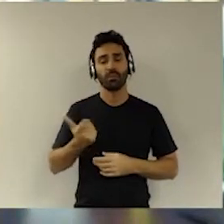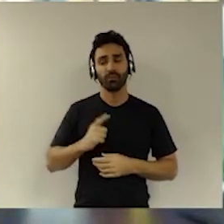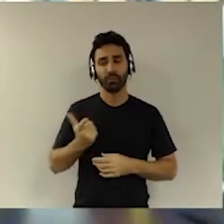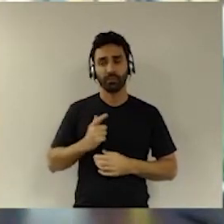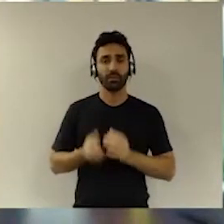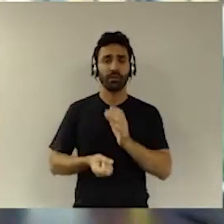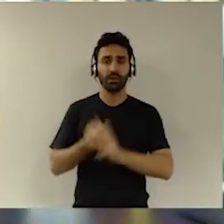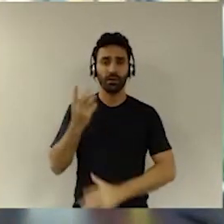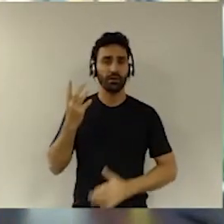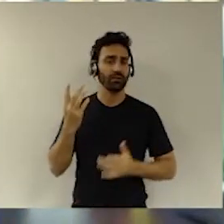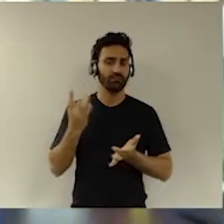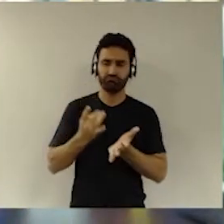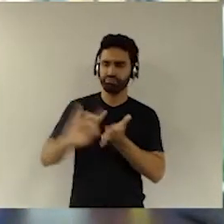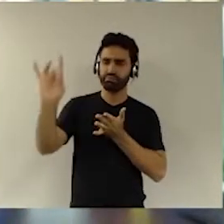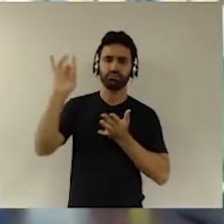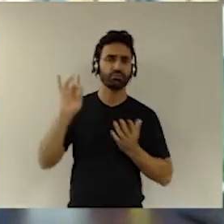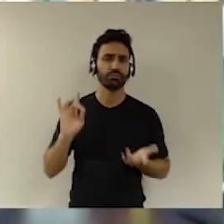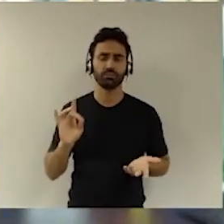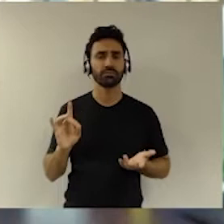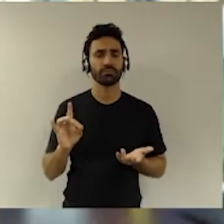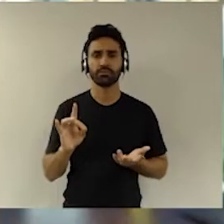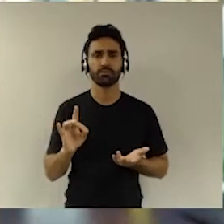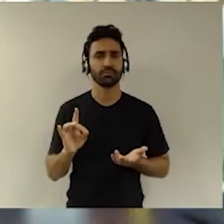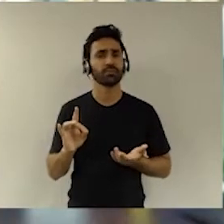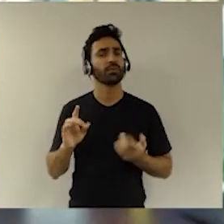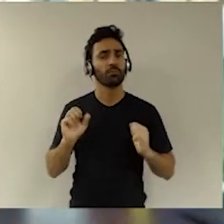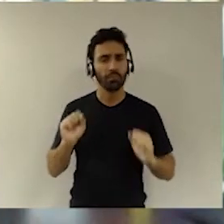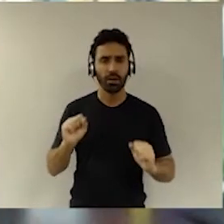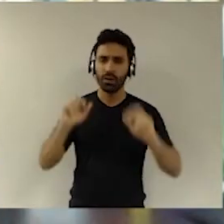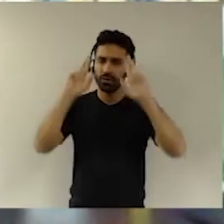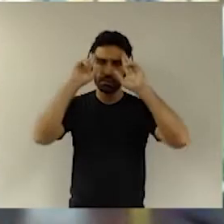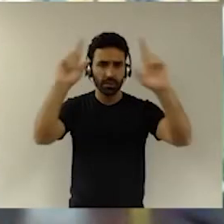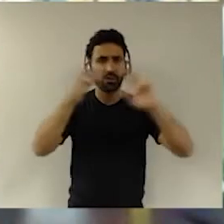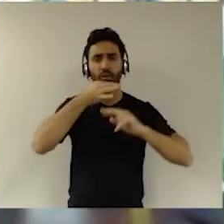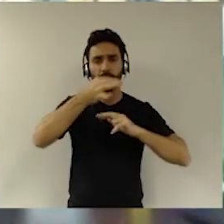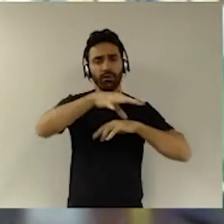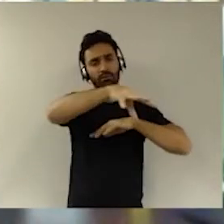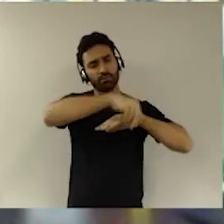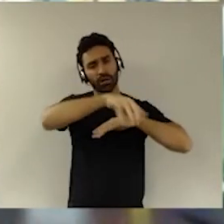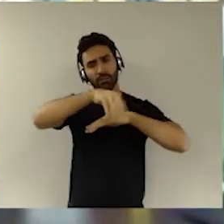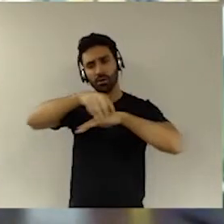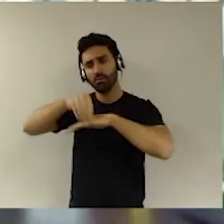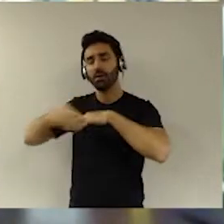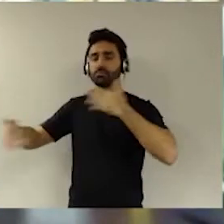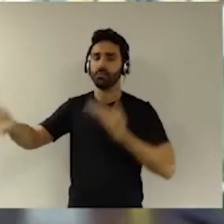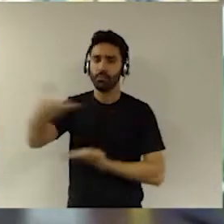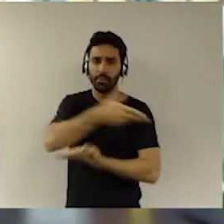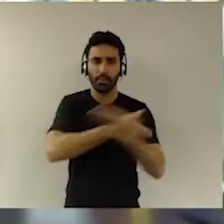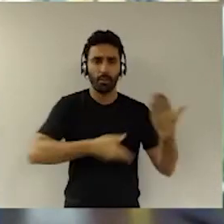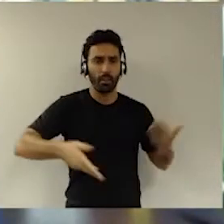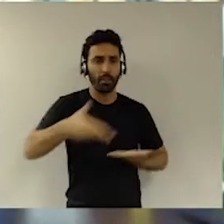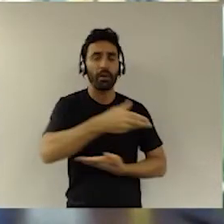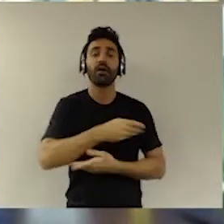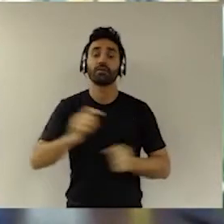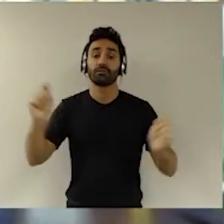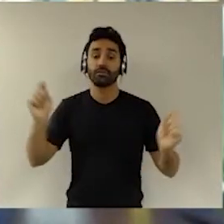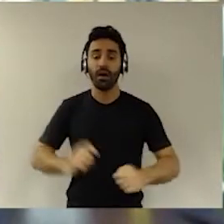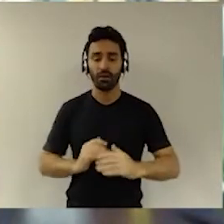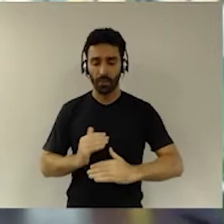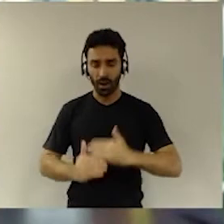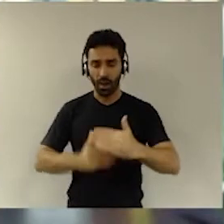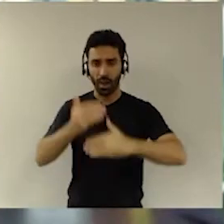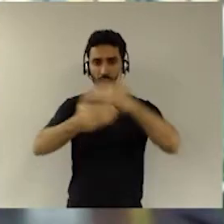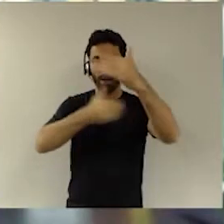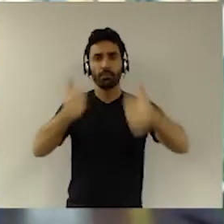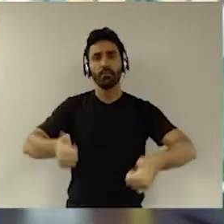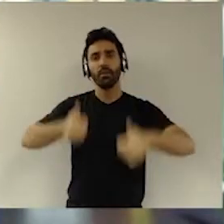estabelecer e pugnar pela pluralidade de ideias para que nós possamos construir e